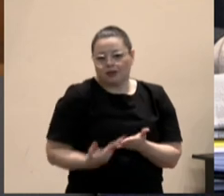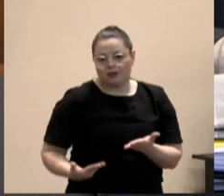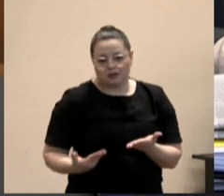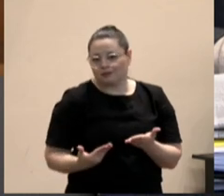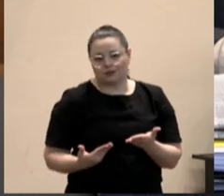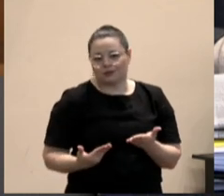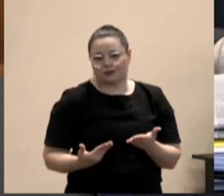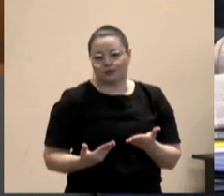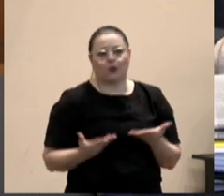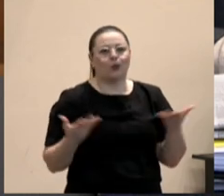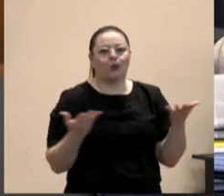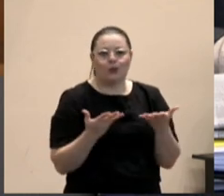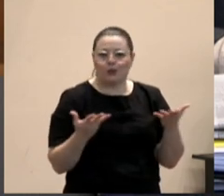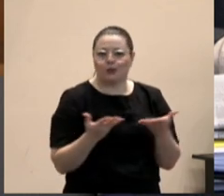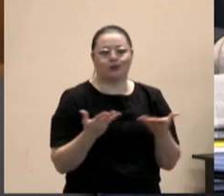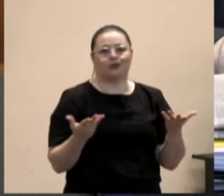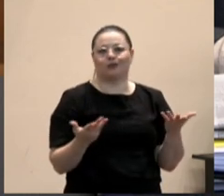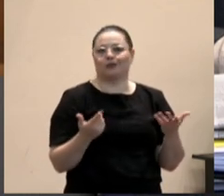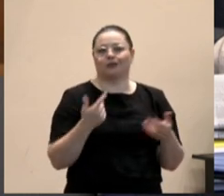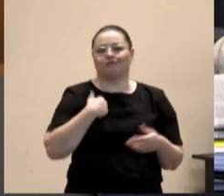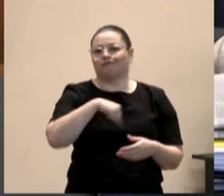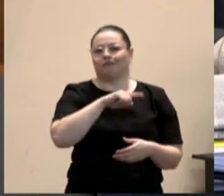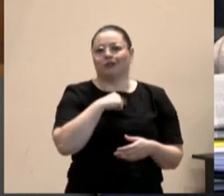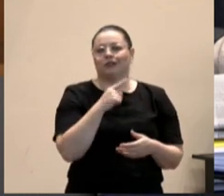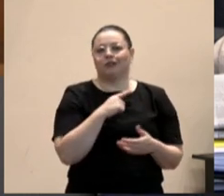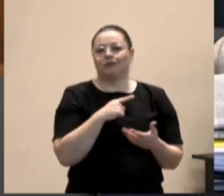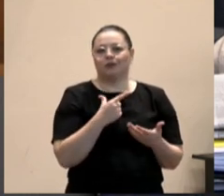nós temos que disputar o fundo público